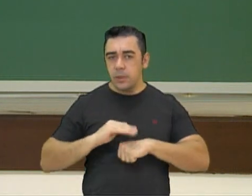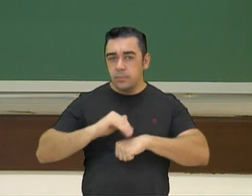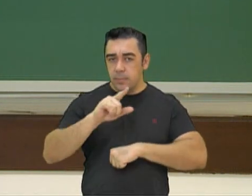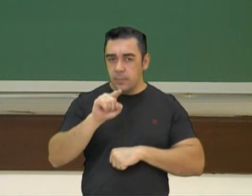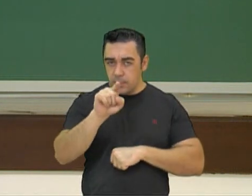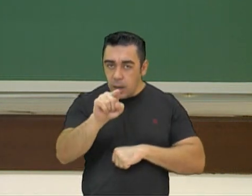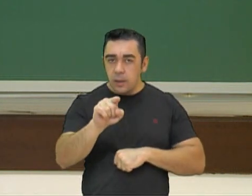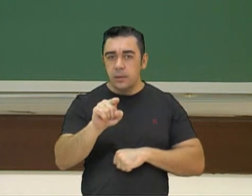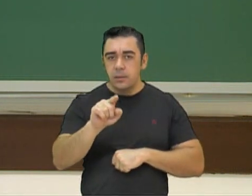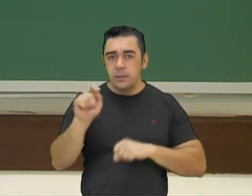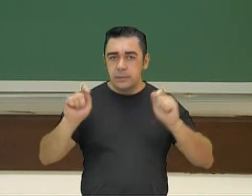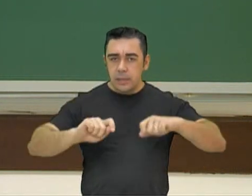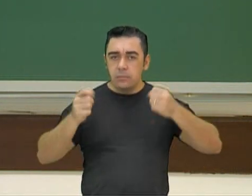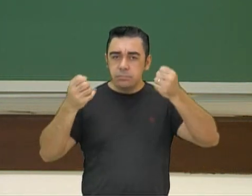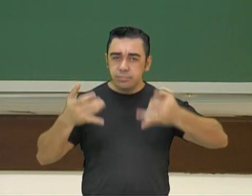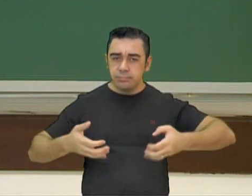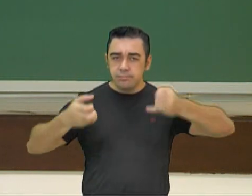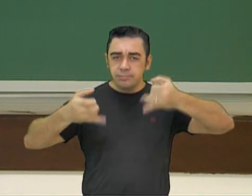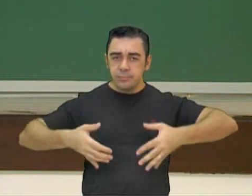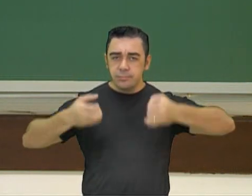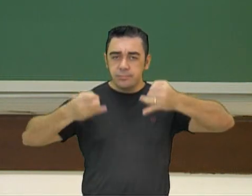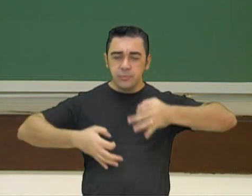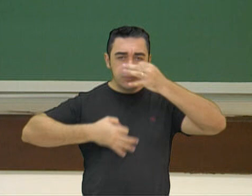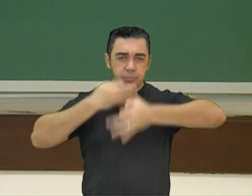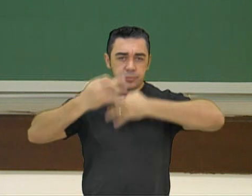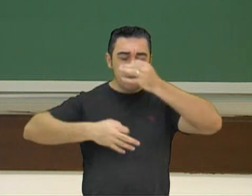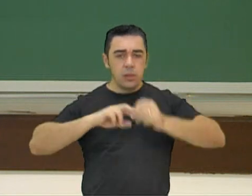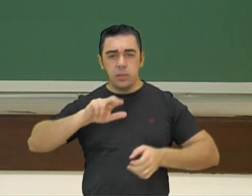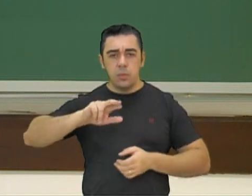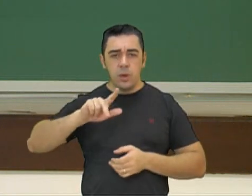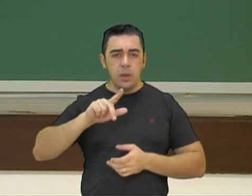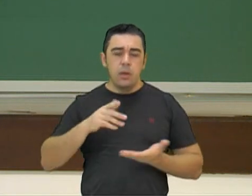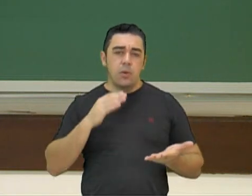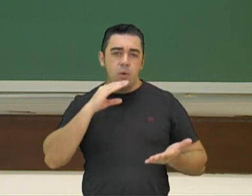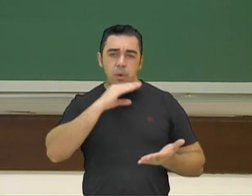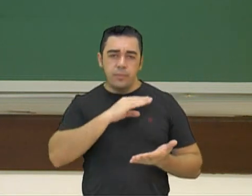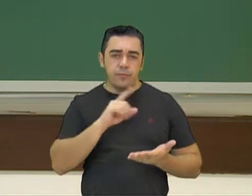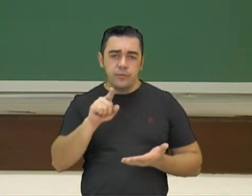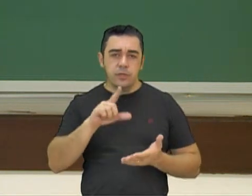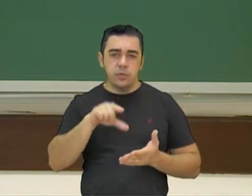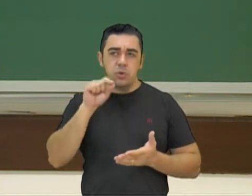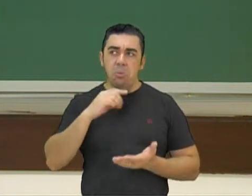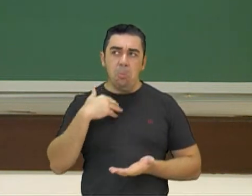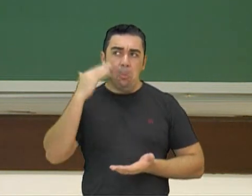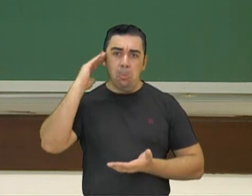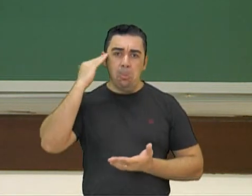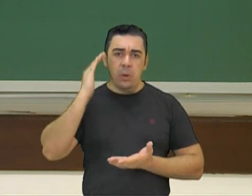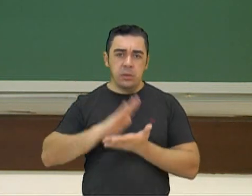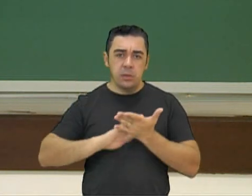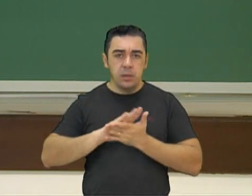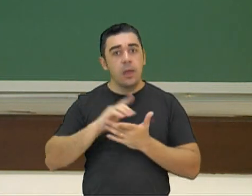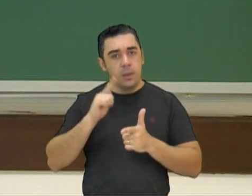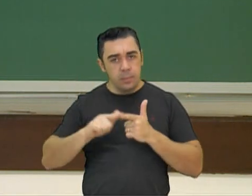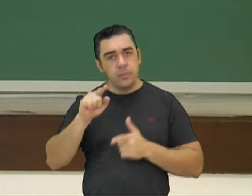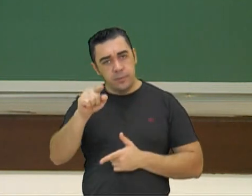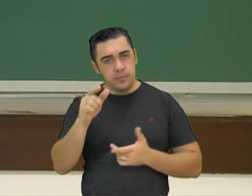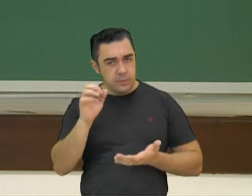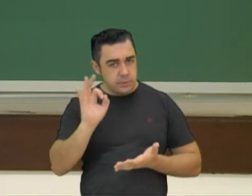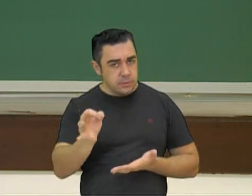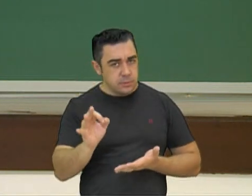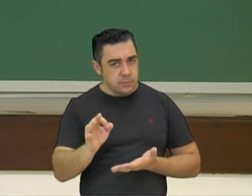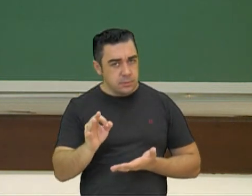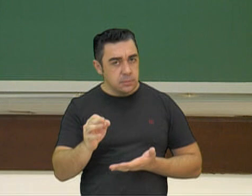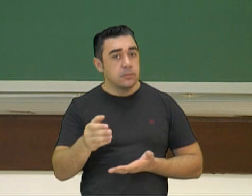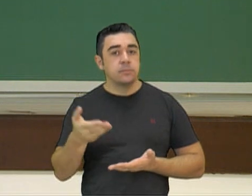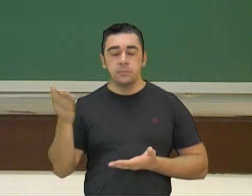mais tenha coisa a dizer sobre aquilo. Não vai, obviamente, escolher algo que você entenda menos, né? Porque daí é problema para você escrever, tudo bem?